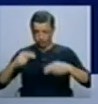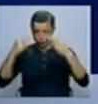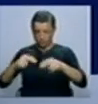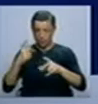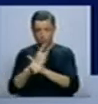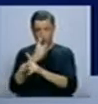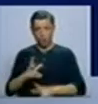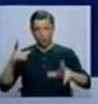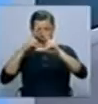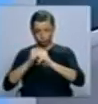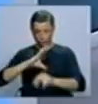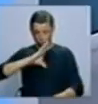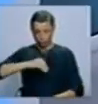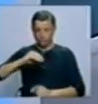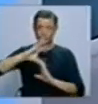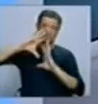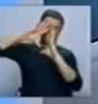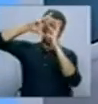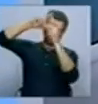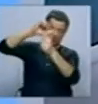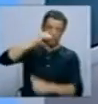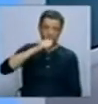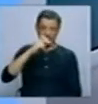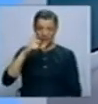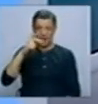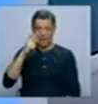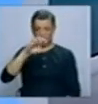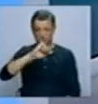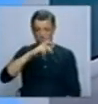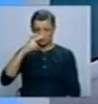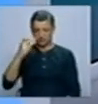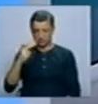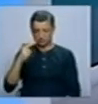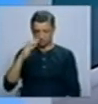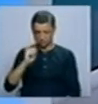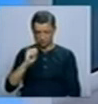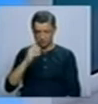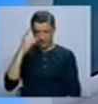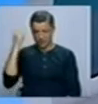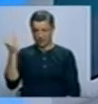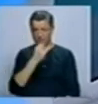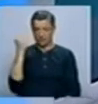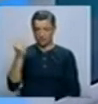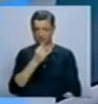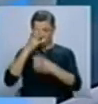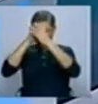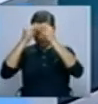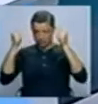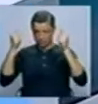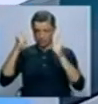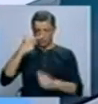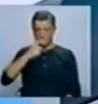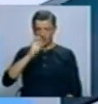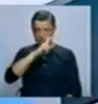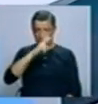novidades do mundo do espaço e das galáxias. Antes de mais, aqui esta ideia que habitualmente nos esquecemos. Temos a Terra a girar